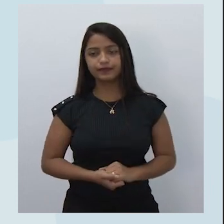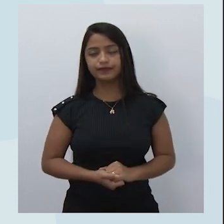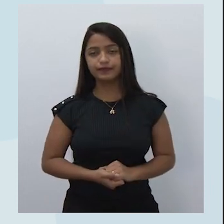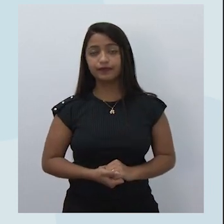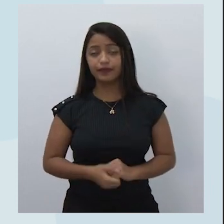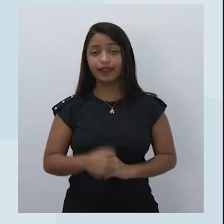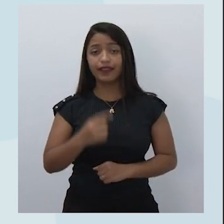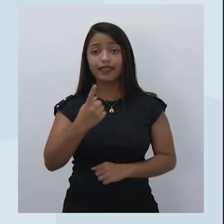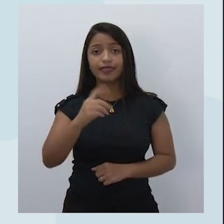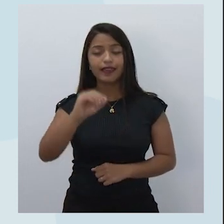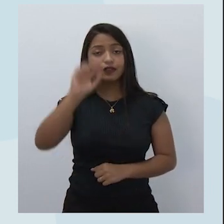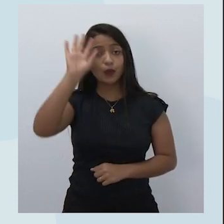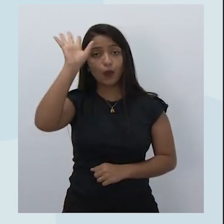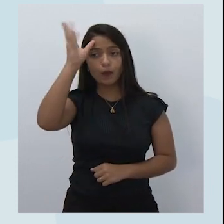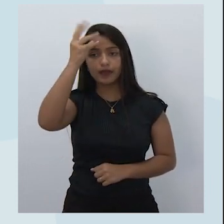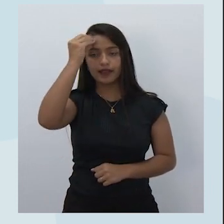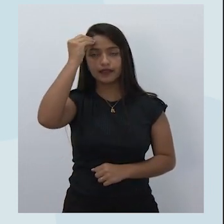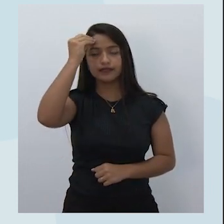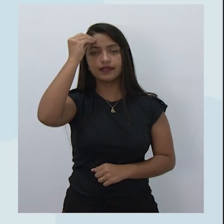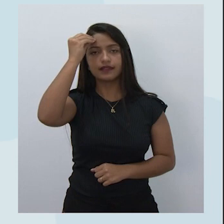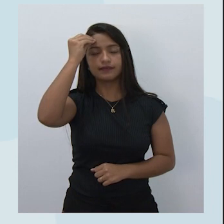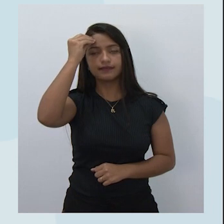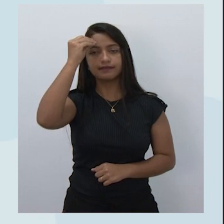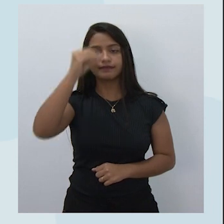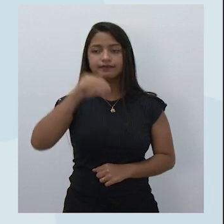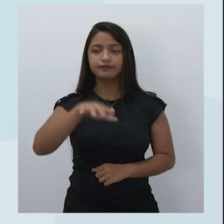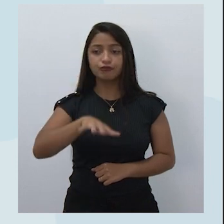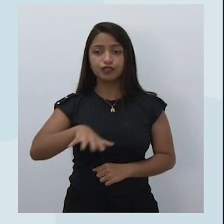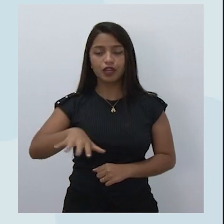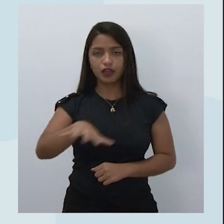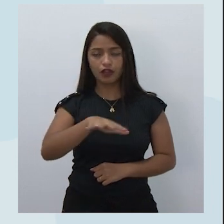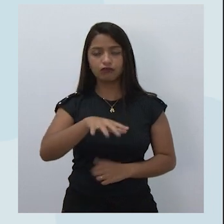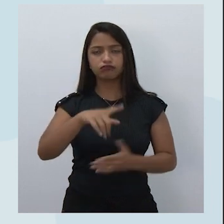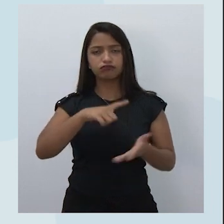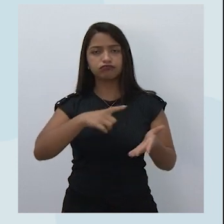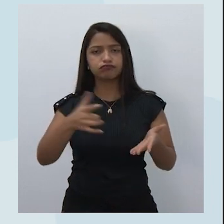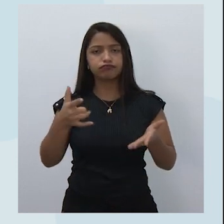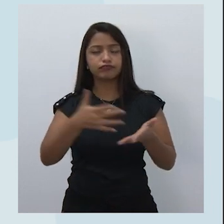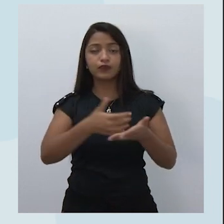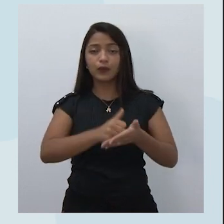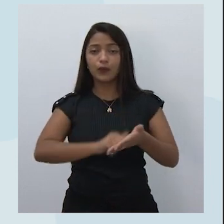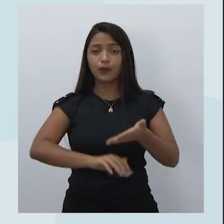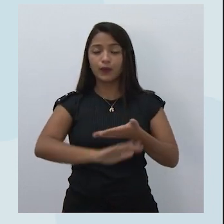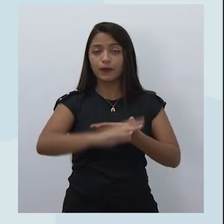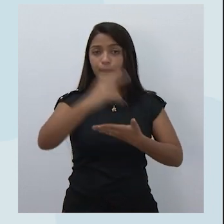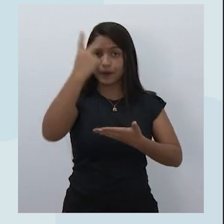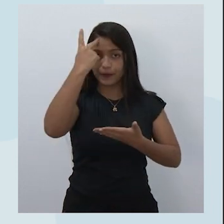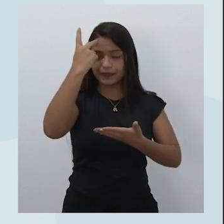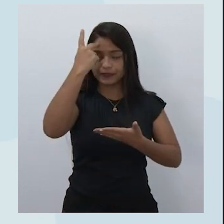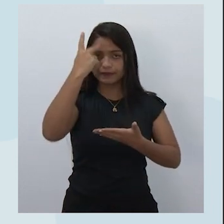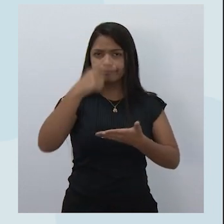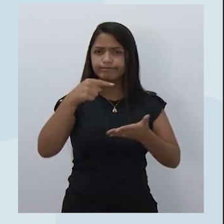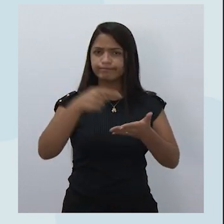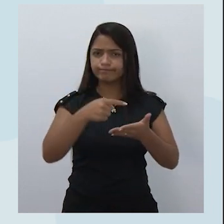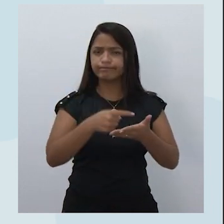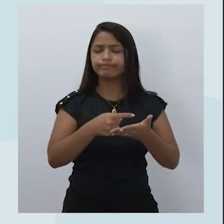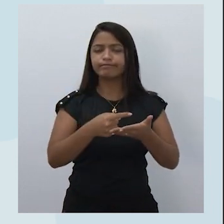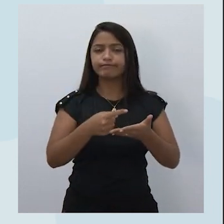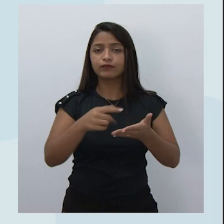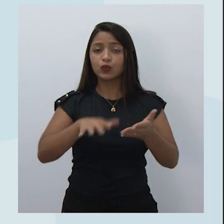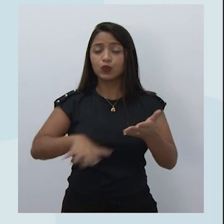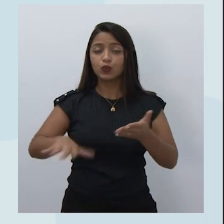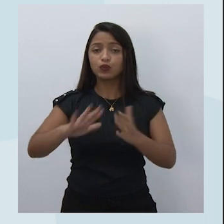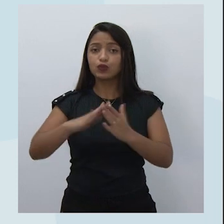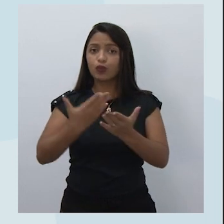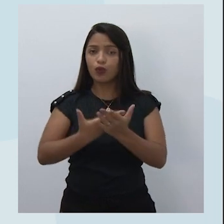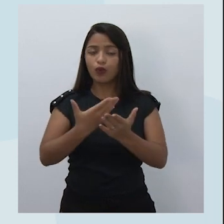As 10 competências do currículo paulista, ele vai permear todo o fazer da escola.